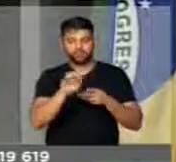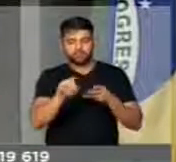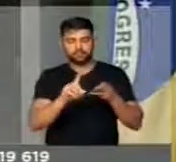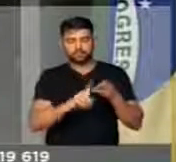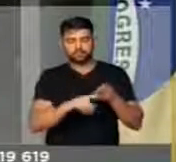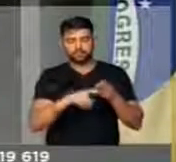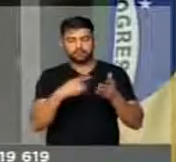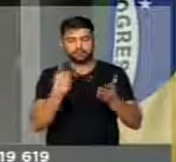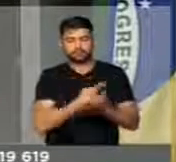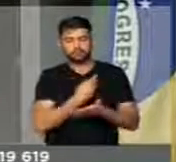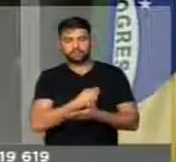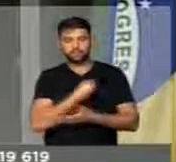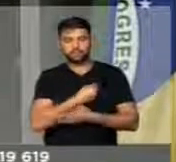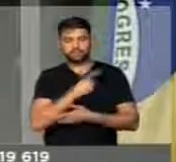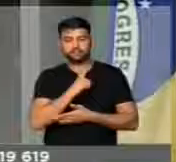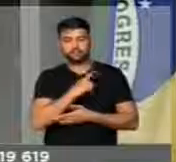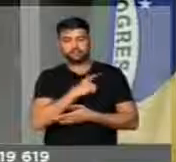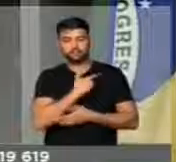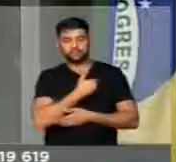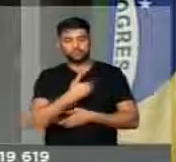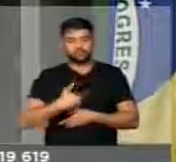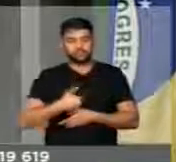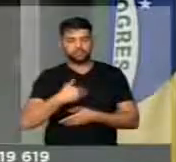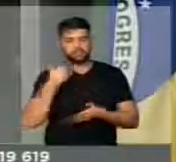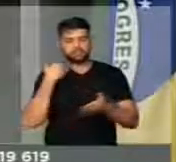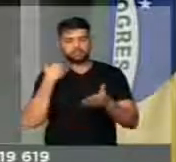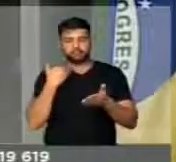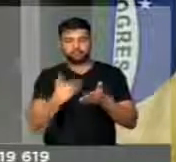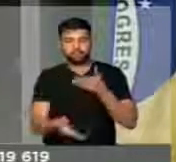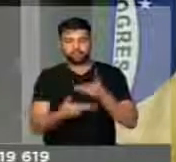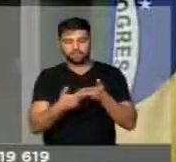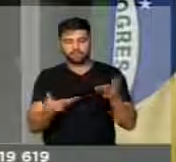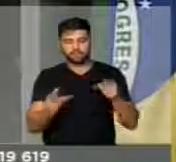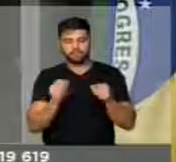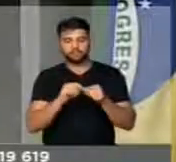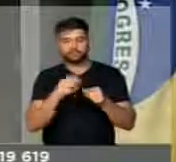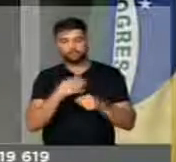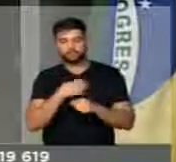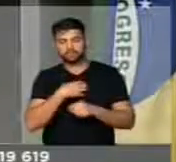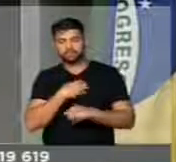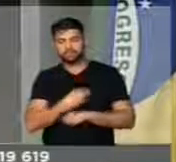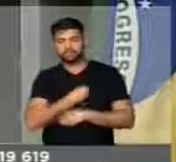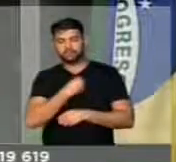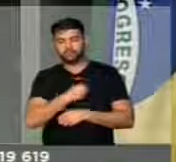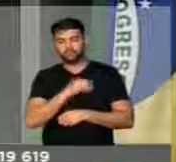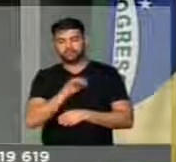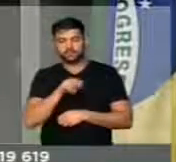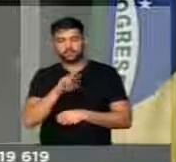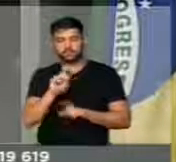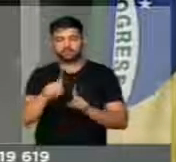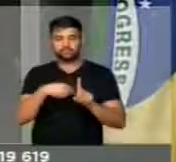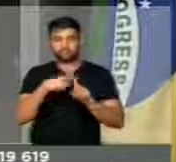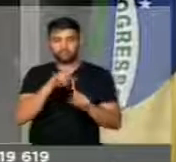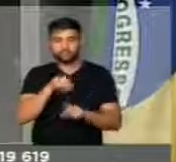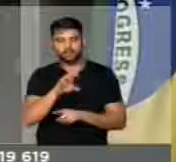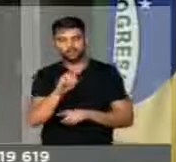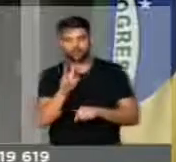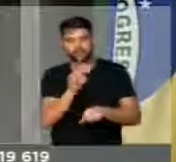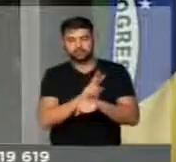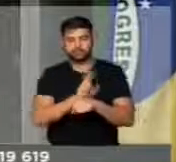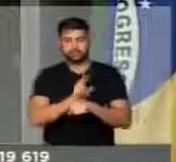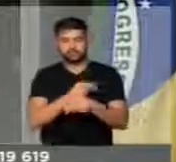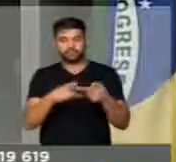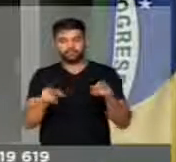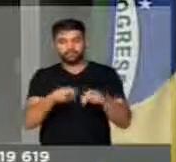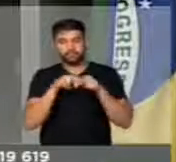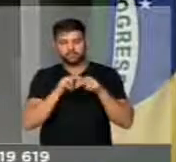minoritários, corre o risco do Estado perder a sua condição de acionista majoritário e controlador